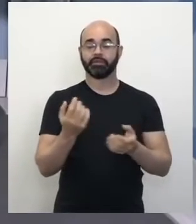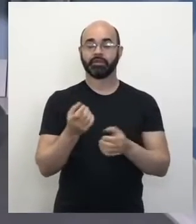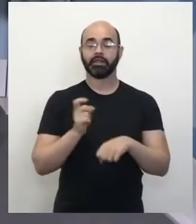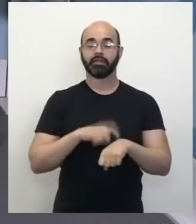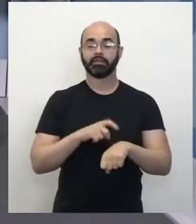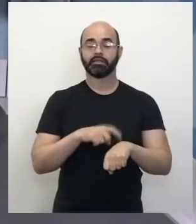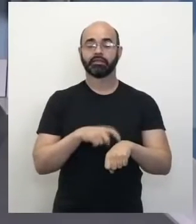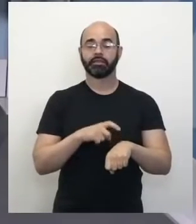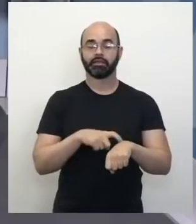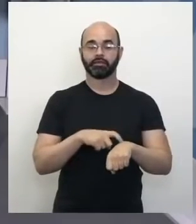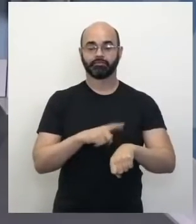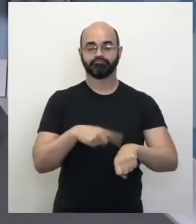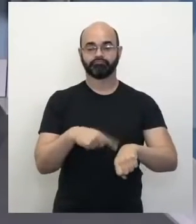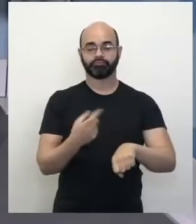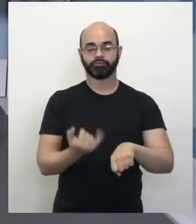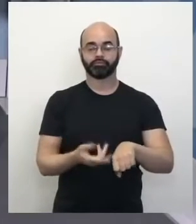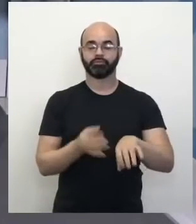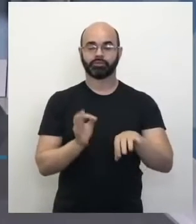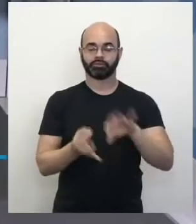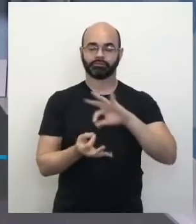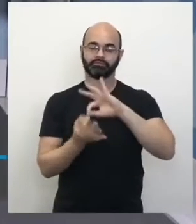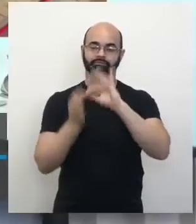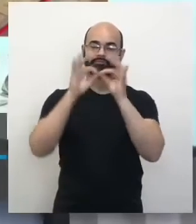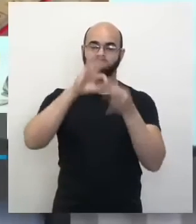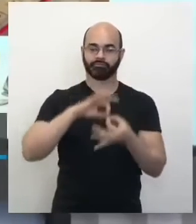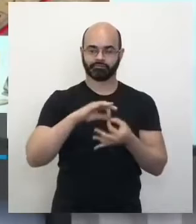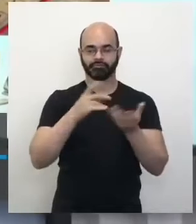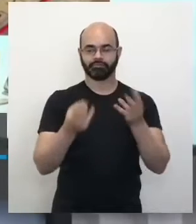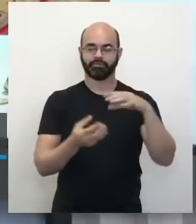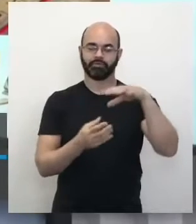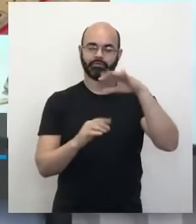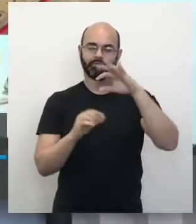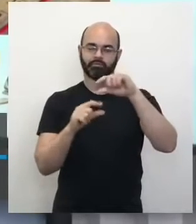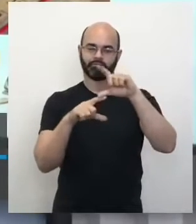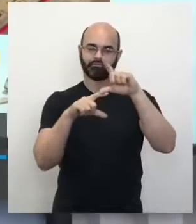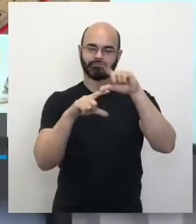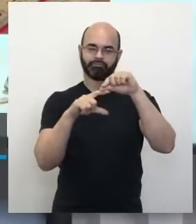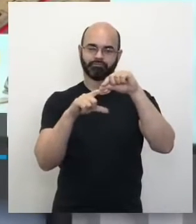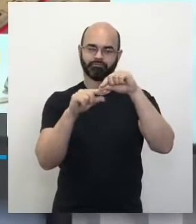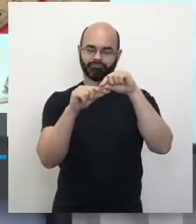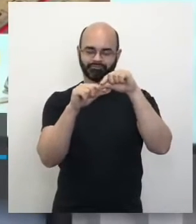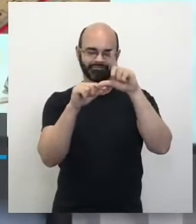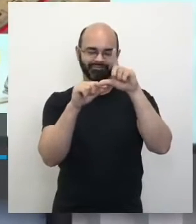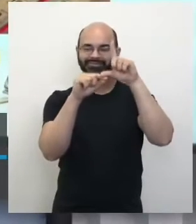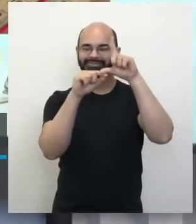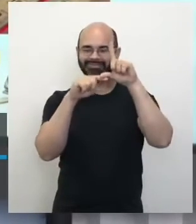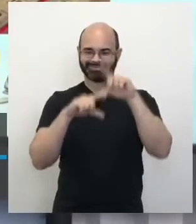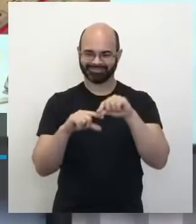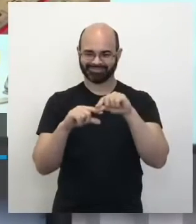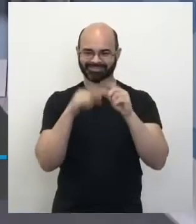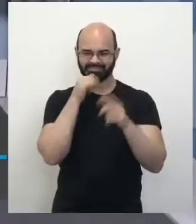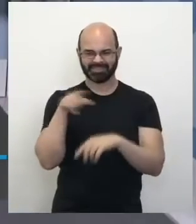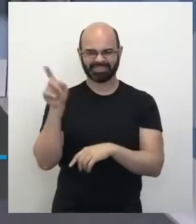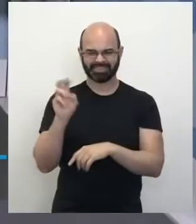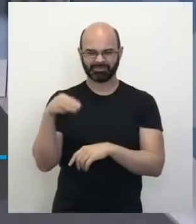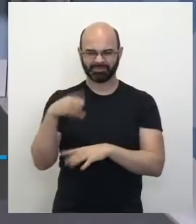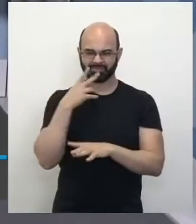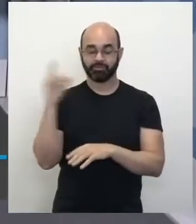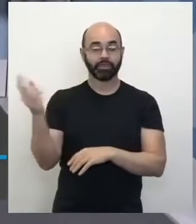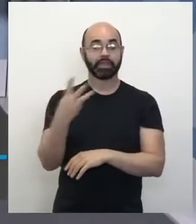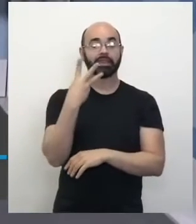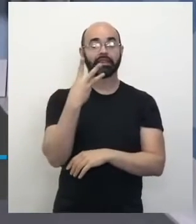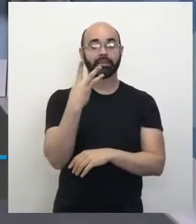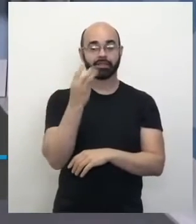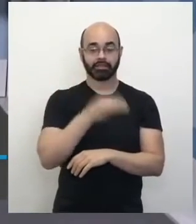Essa gente daí. mede o tempo, a gente calcula o tempo com ela. Como? Fazendo comparações, né? Essa Isso. daqui é de 5 minutos, né? Não, essa eu acho que é 30 minutos.